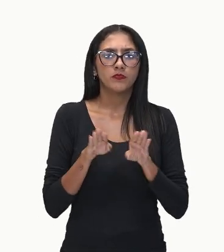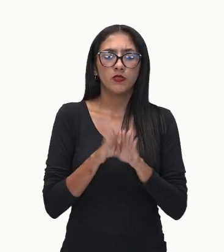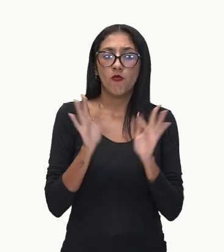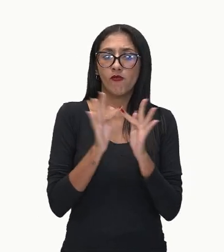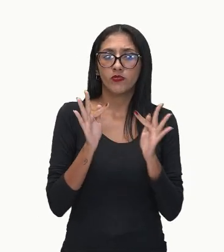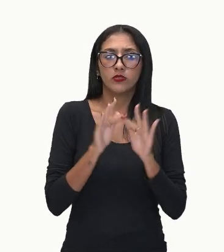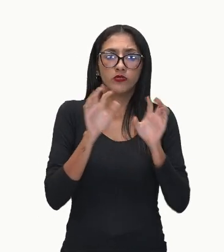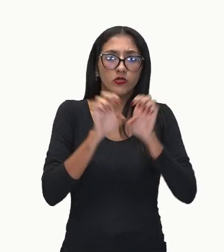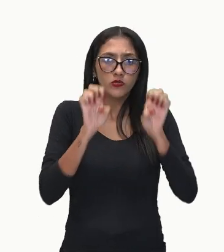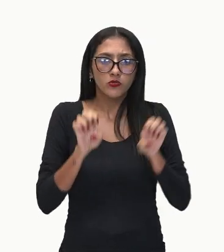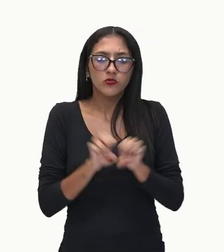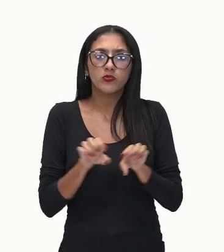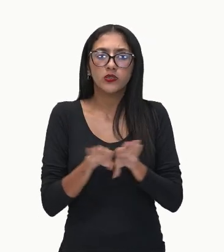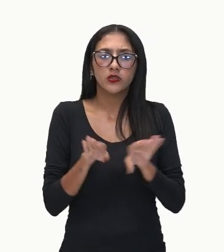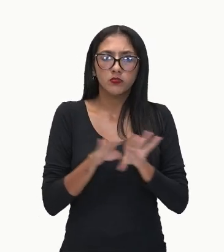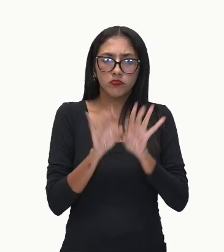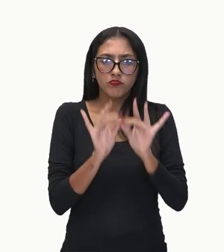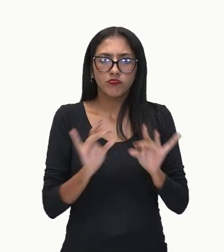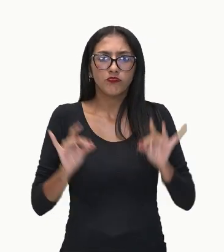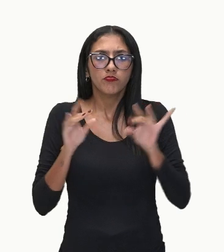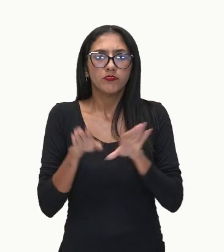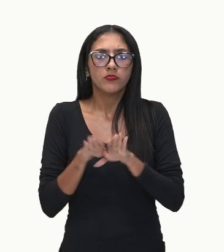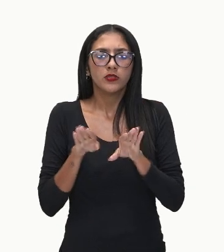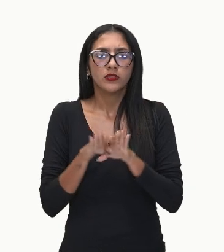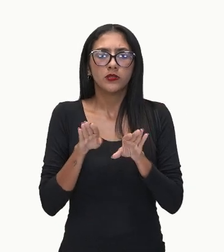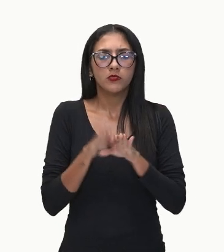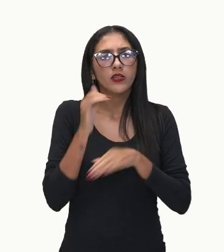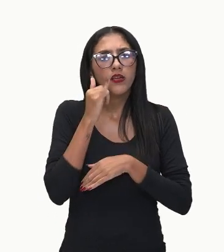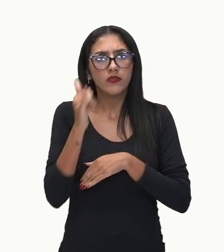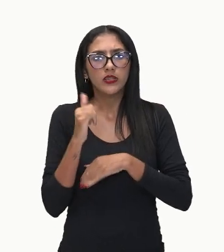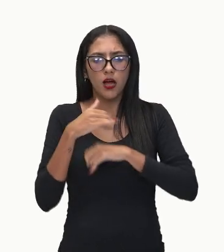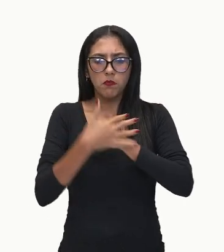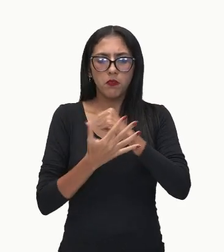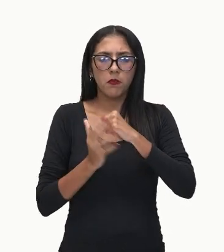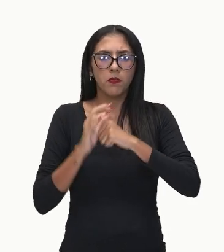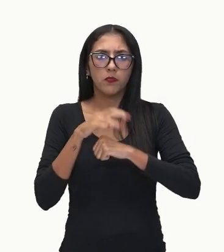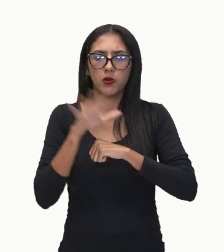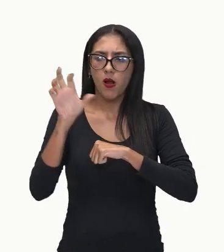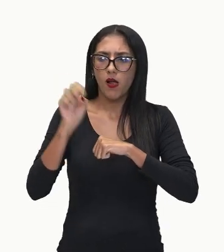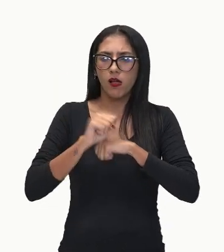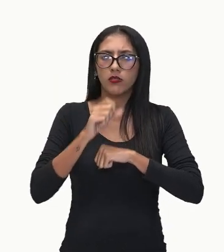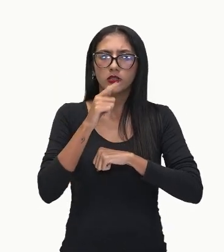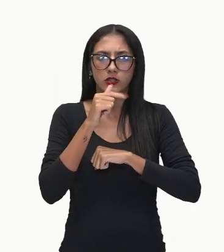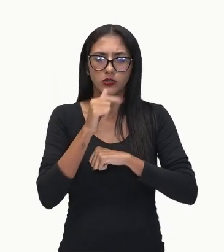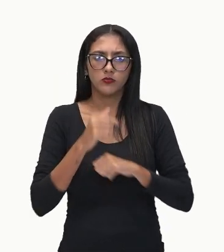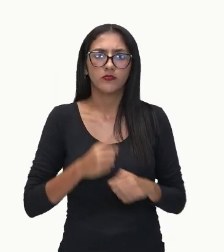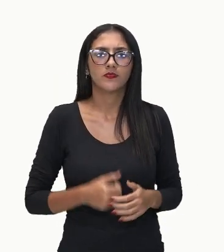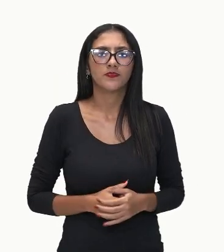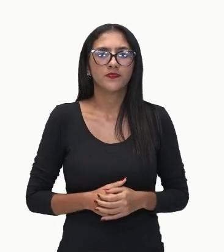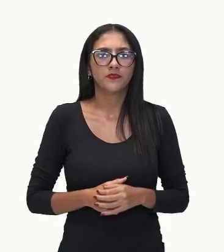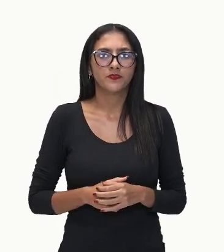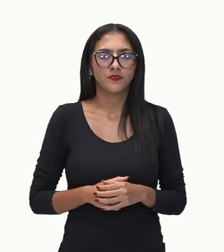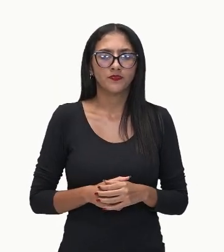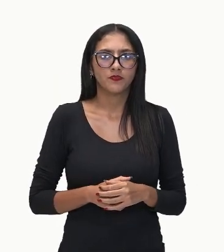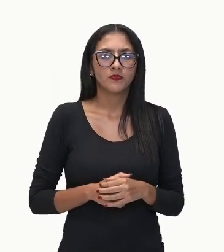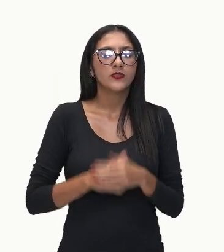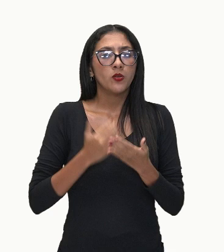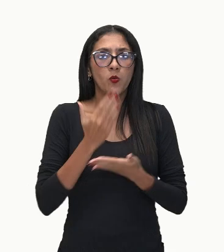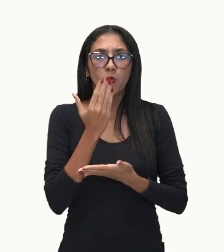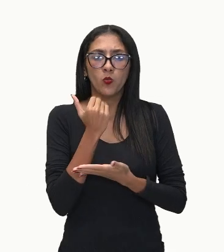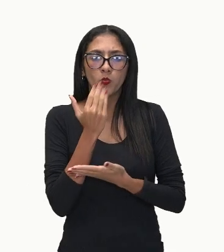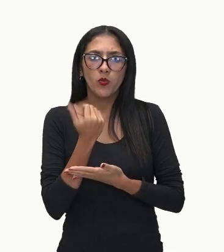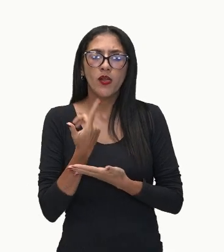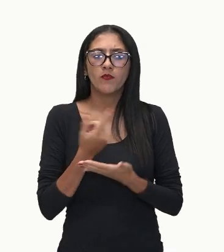estrutural, lubrificante e função impermeabilizante. Então, ingerir alimentos com lipídios